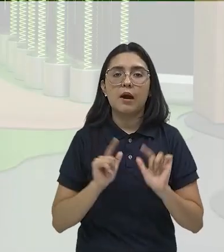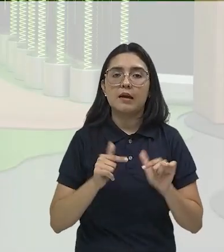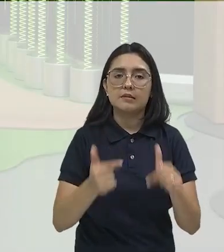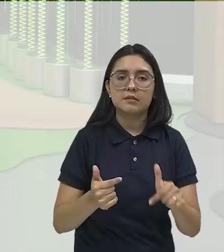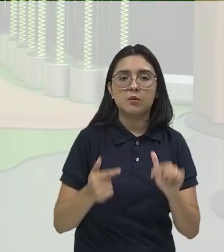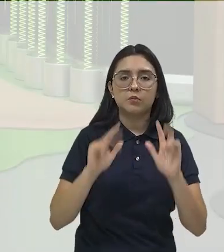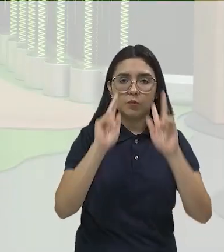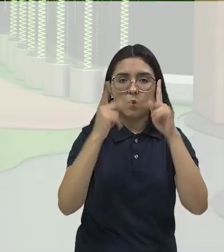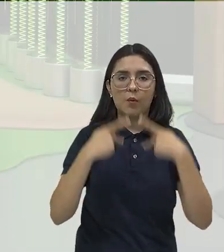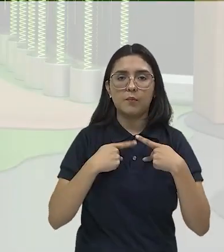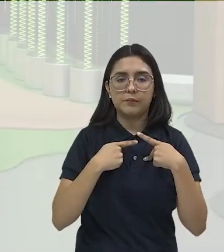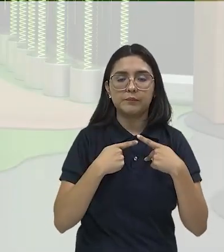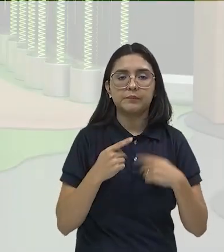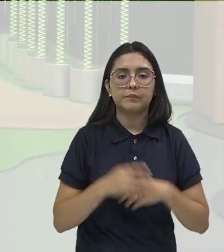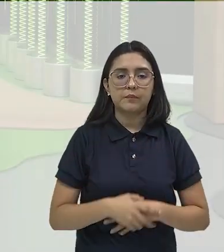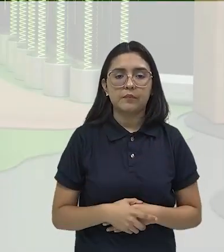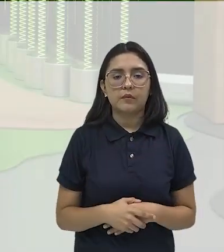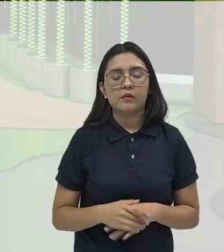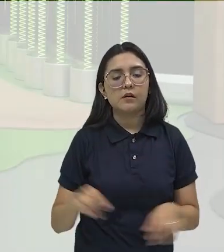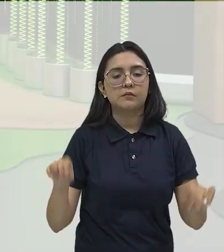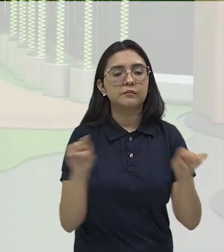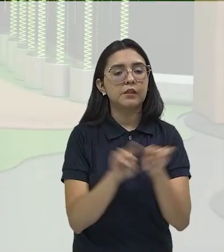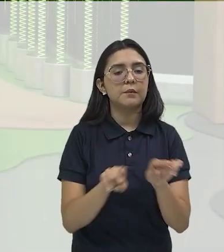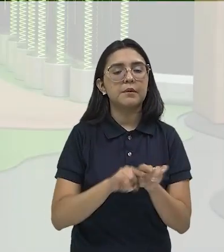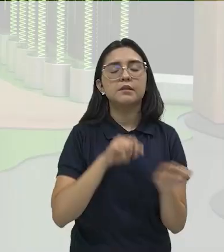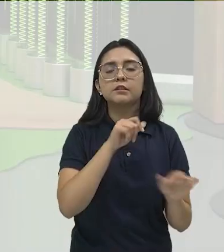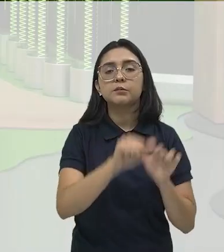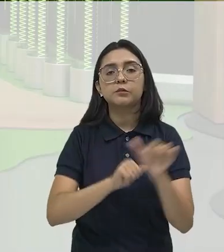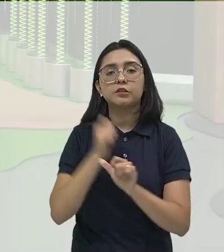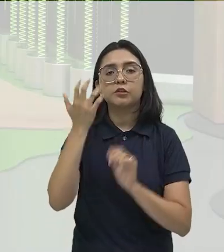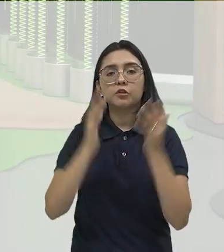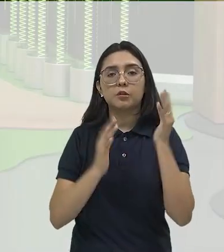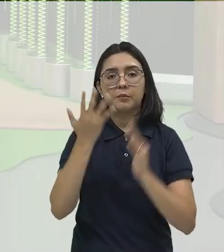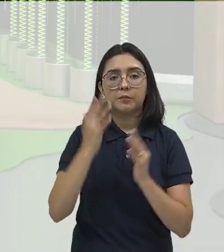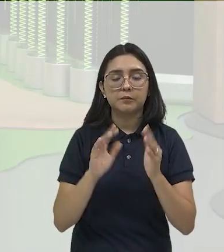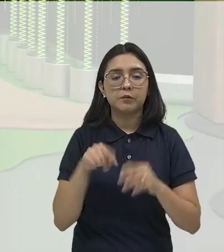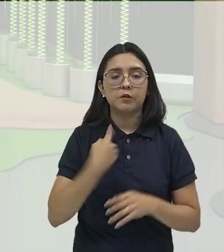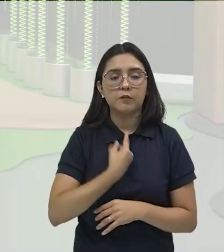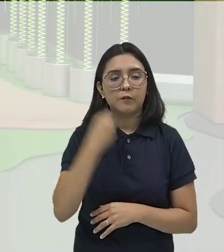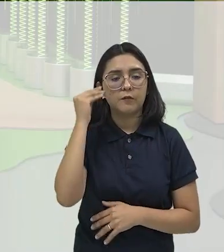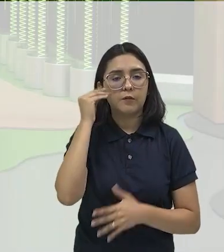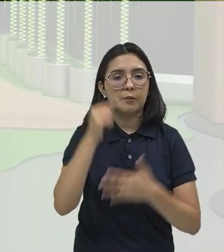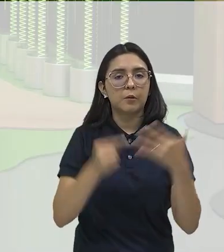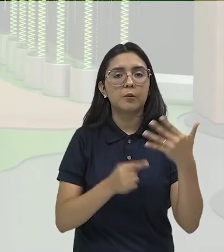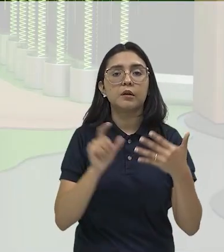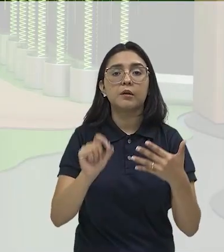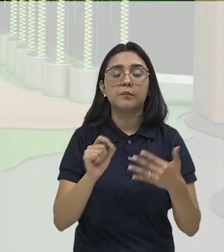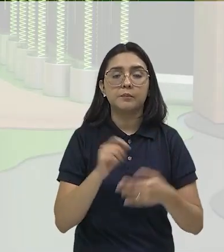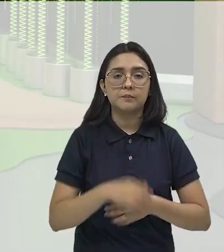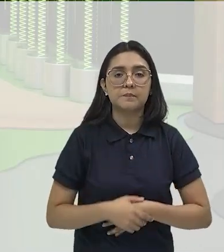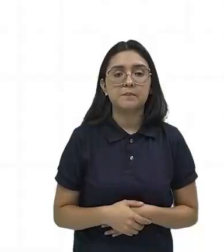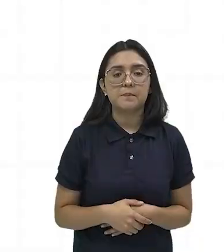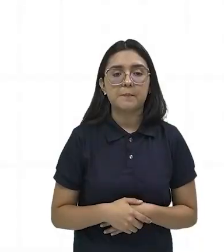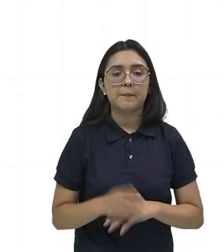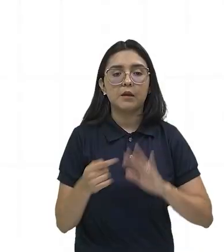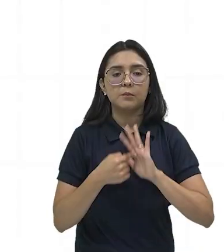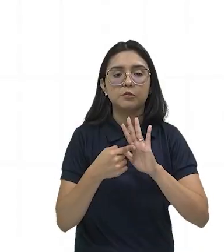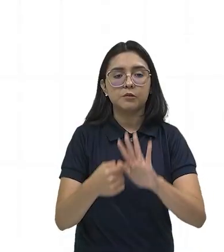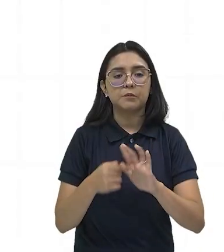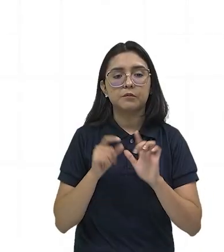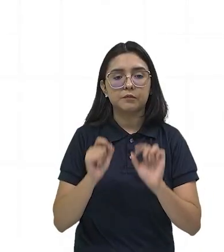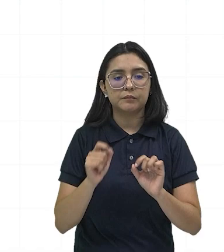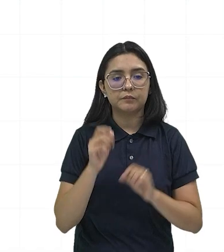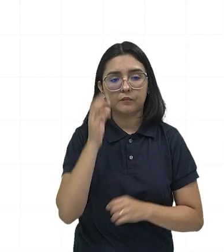do homem. Além dessas mudanças climáticas, né, nós vimos lá na nossa cartela que a gente acabou de mostrar aí